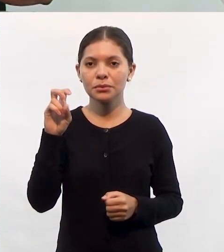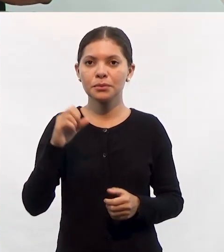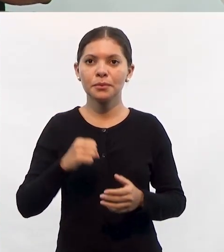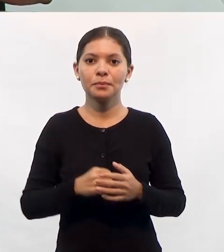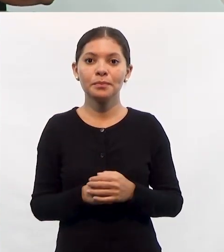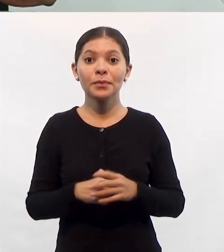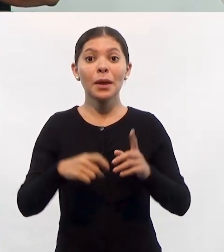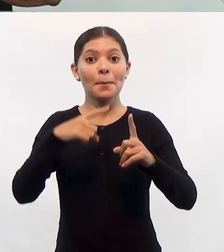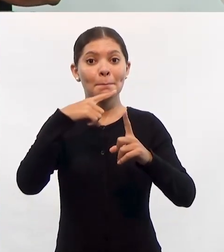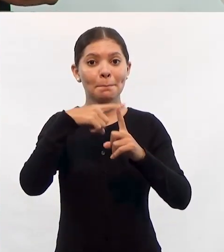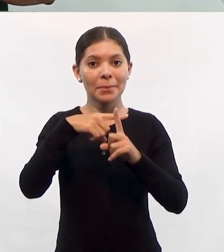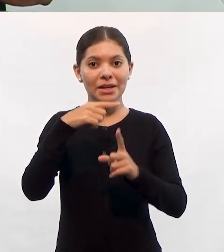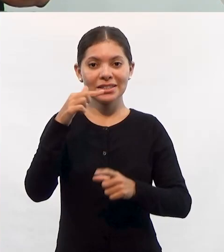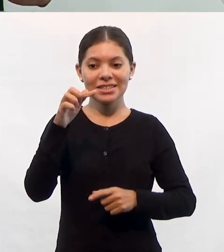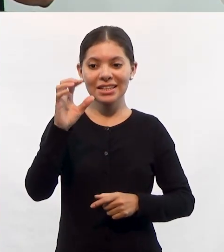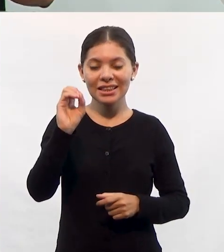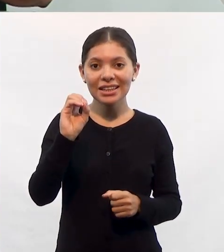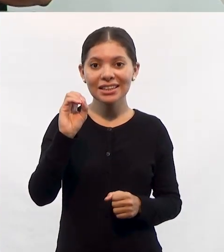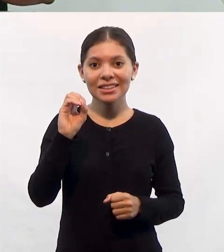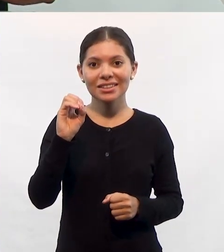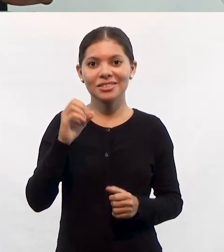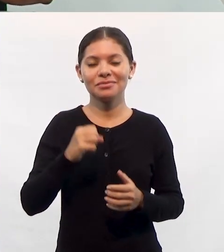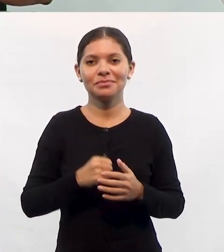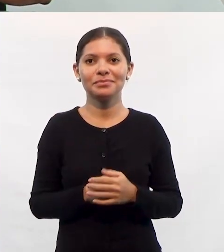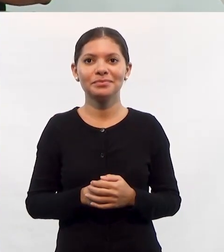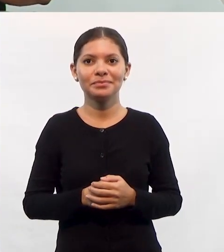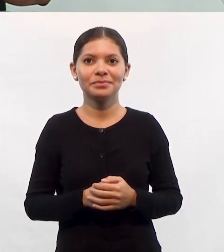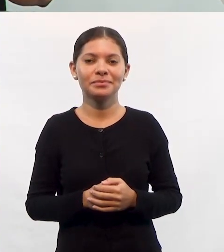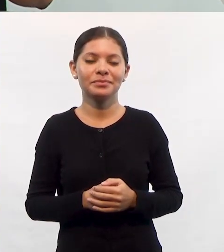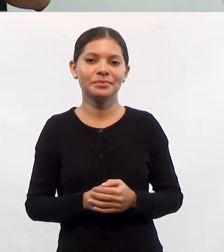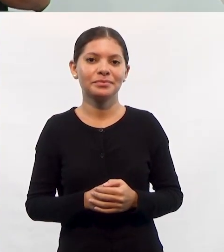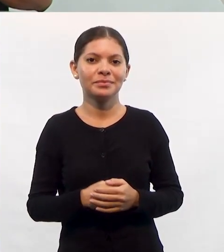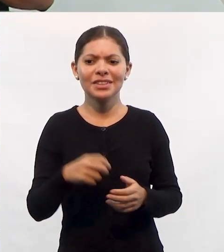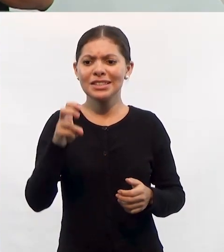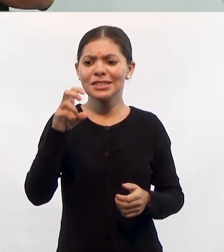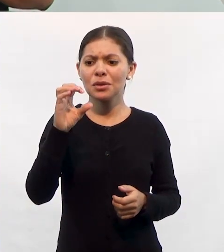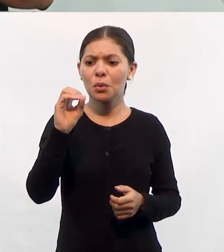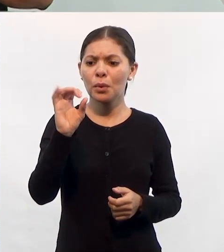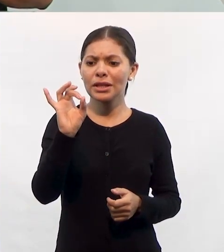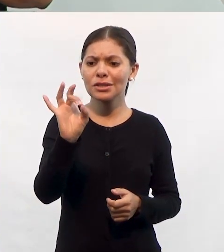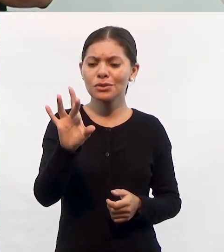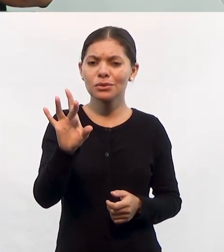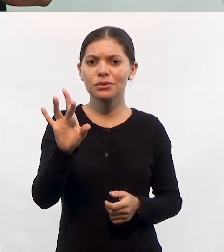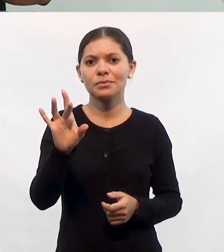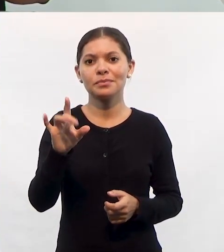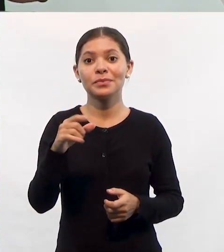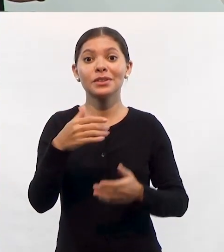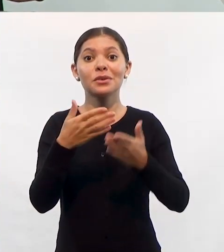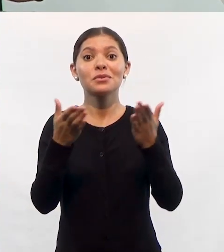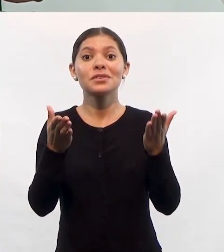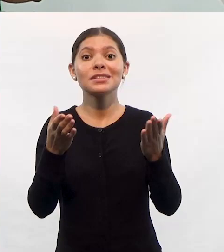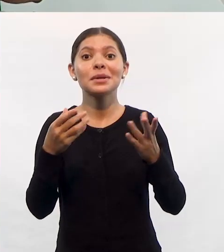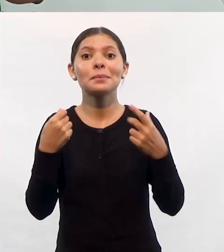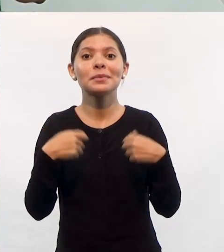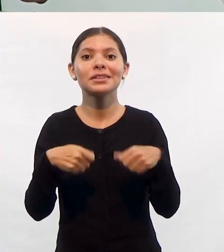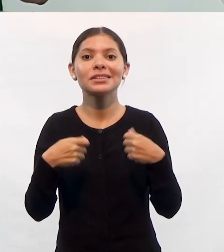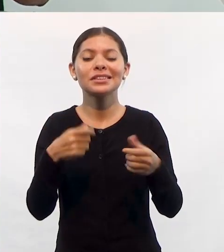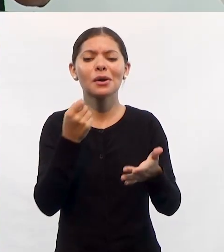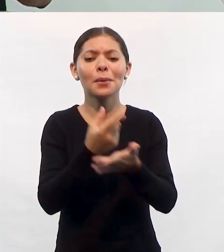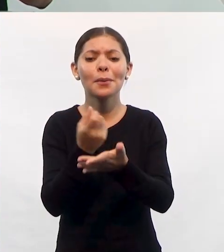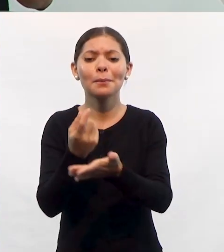mas 70 vai dar 135 sacos de cimento Então como nós temos 50 Você vai precisar